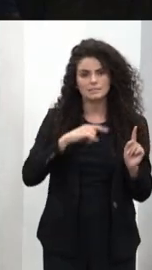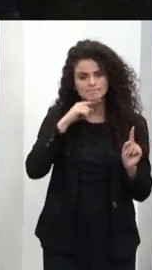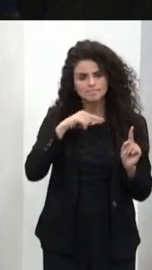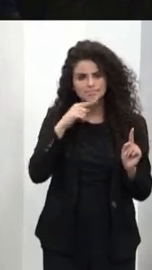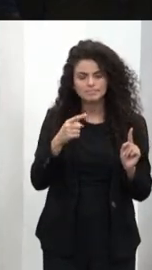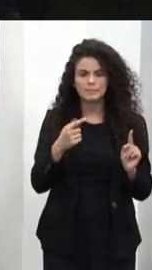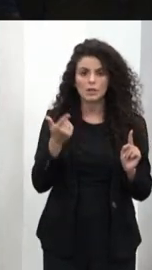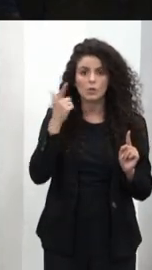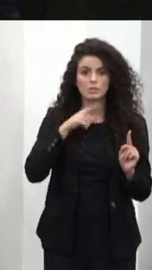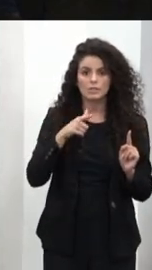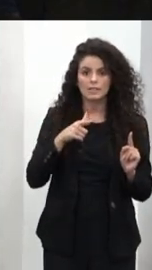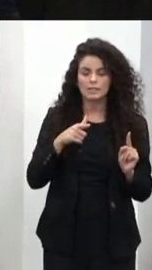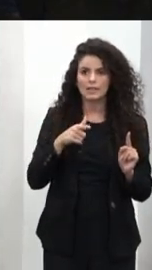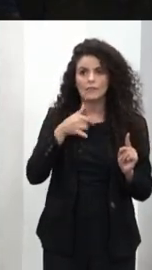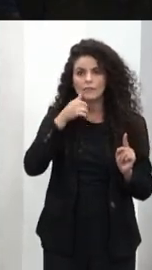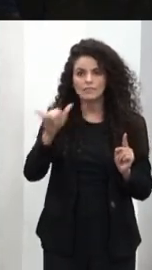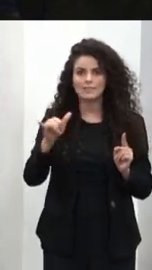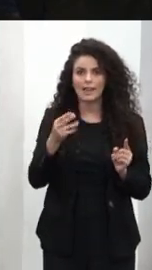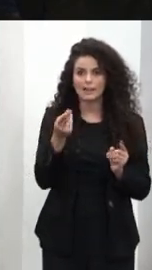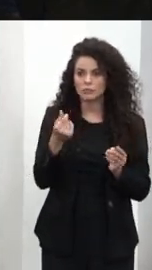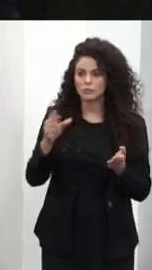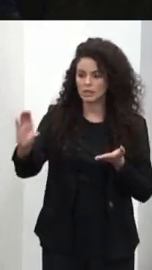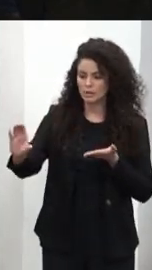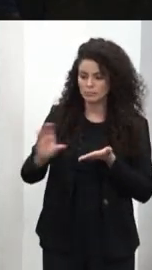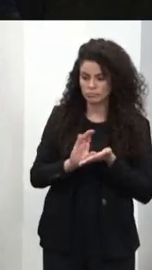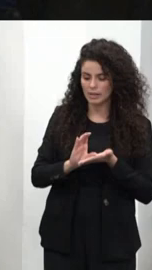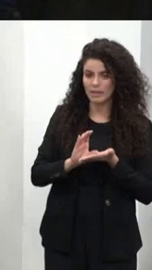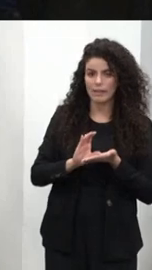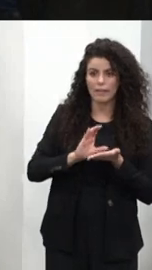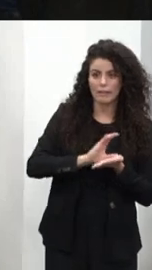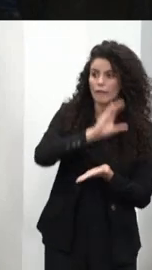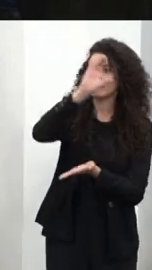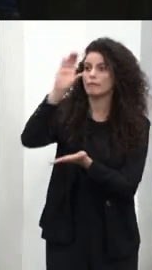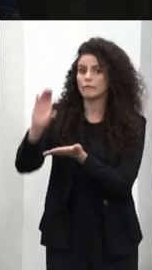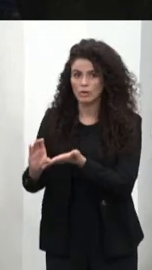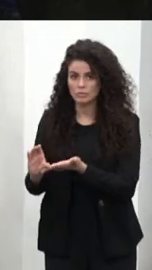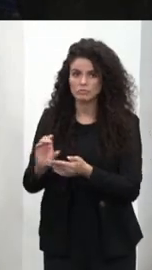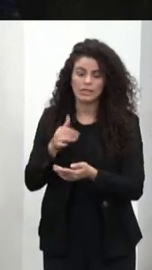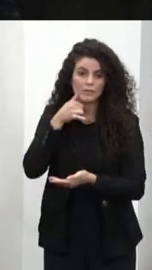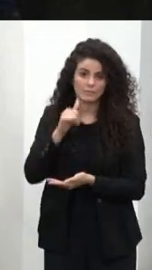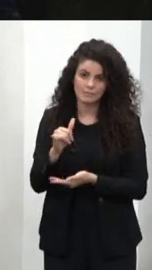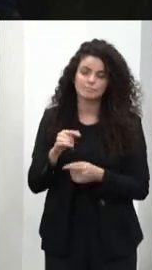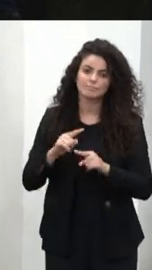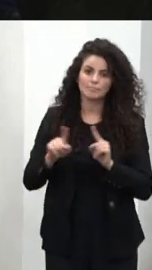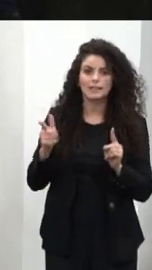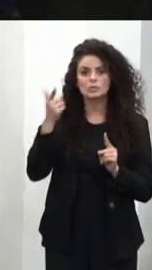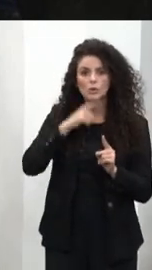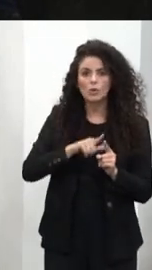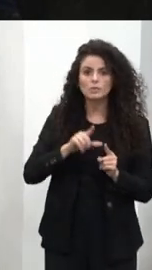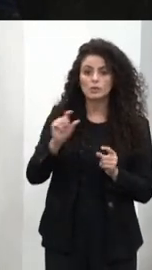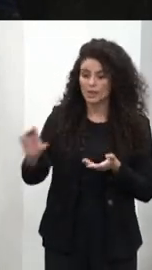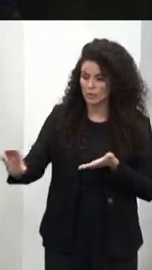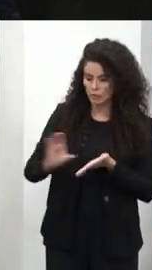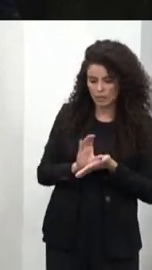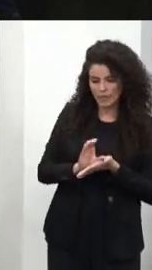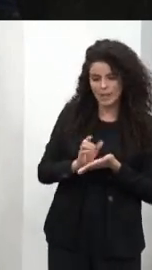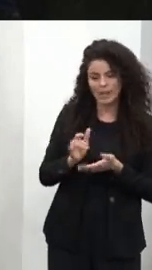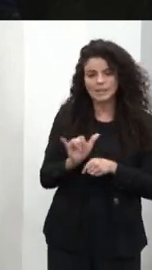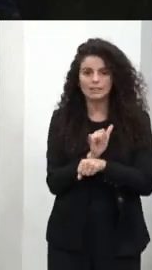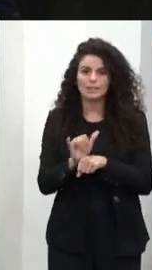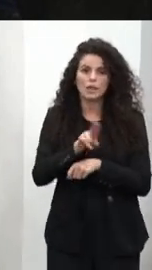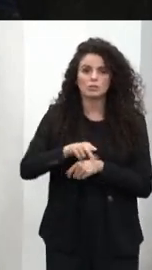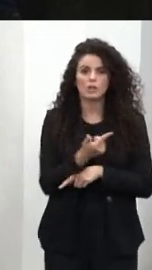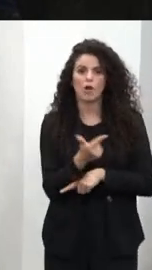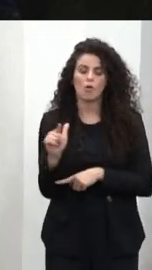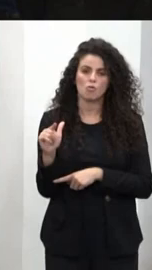recurso Não retorne ao ministério da cultura e talvez ao tesouro mas Nacional mas que ele fique no Estado de Santa Catarina por meio da